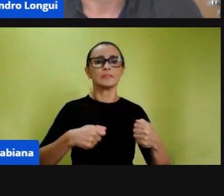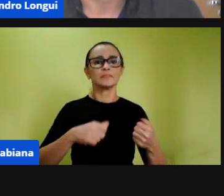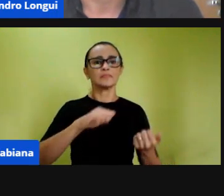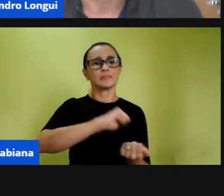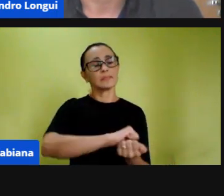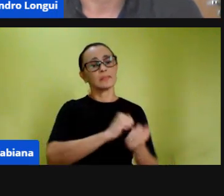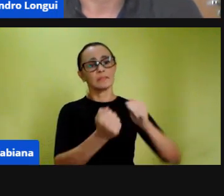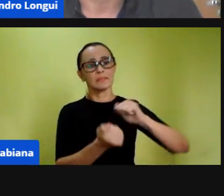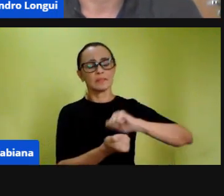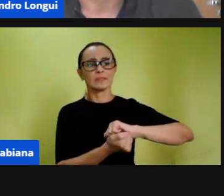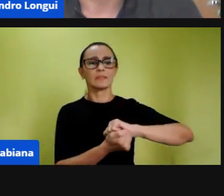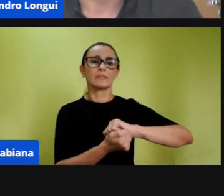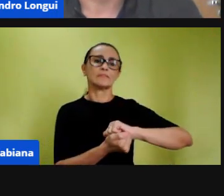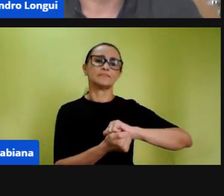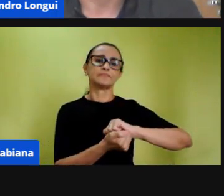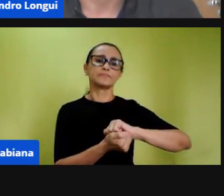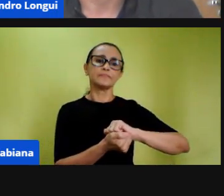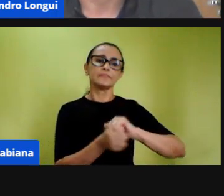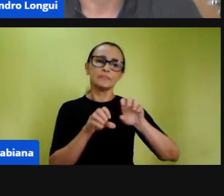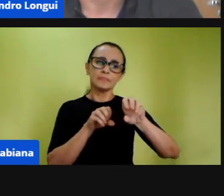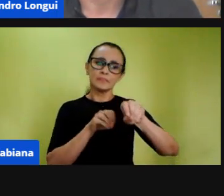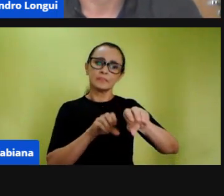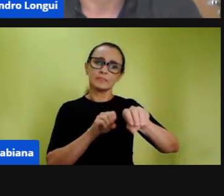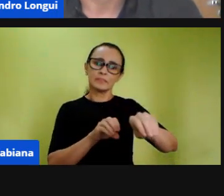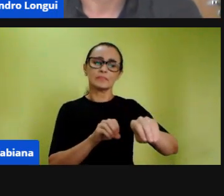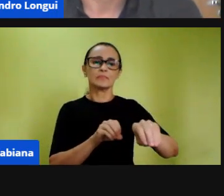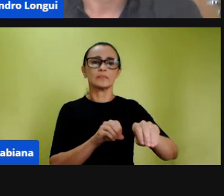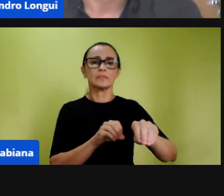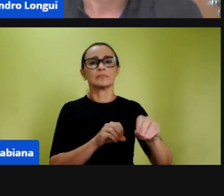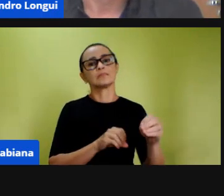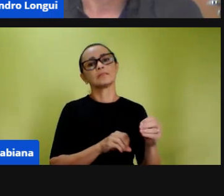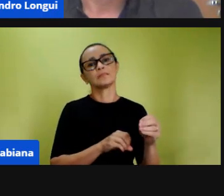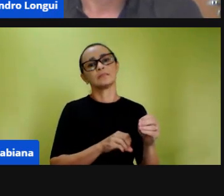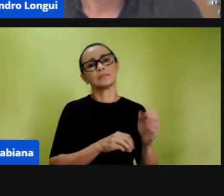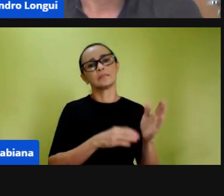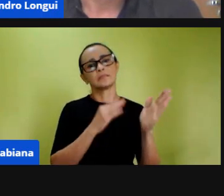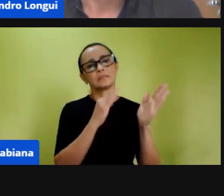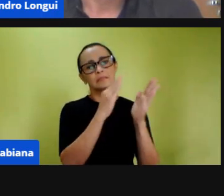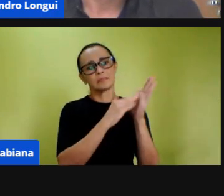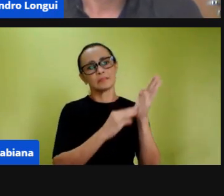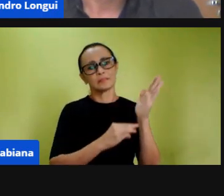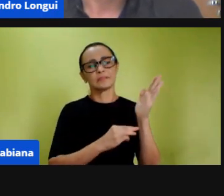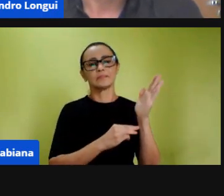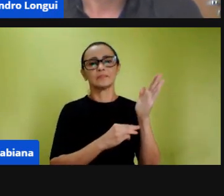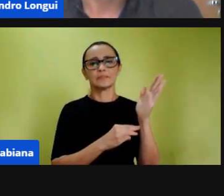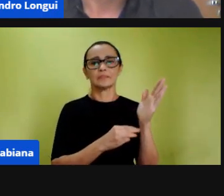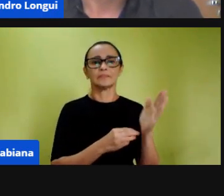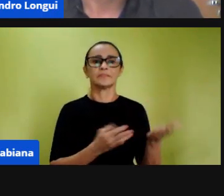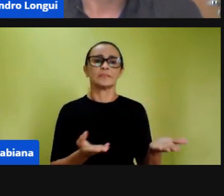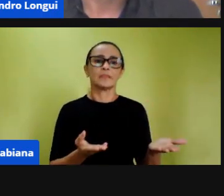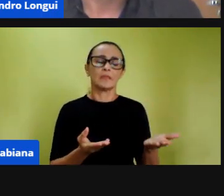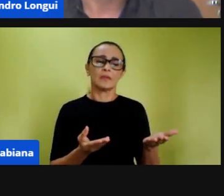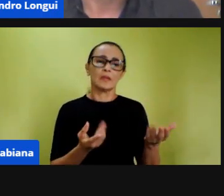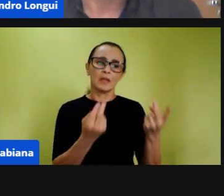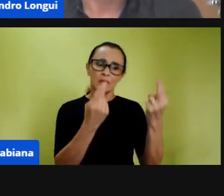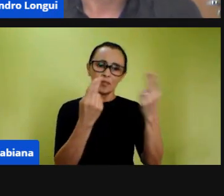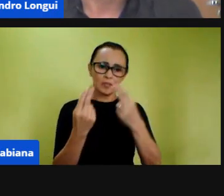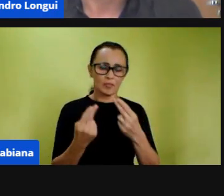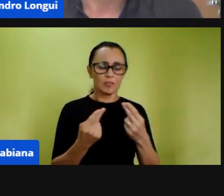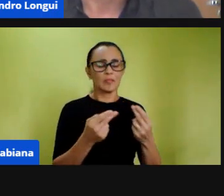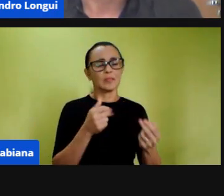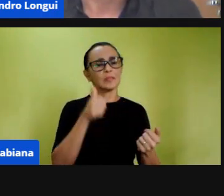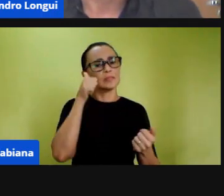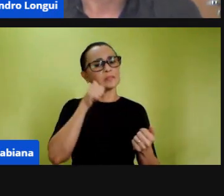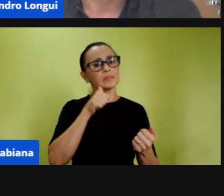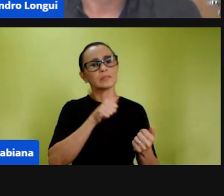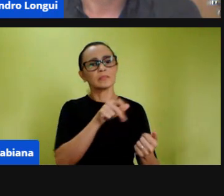ensino. E como a professora Elisângela colocou, todas as tecnologias que elas já